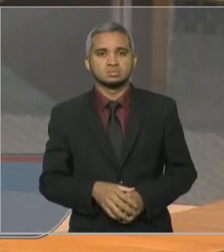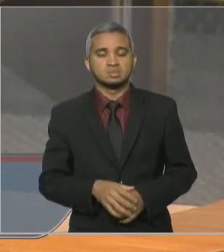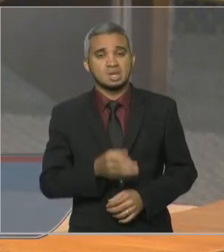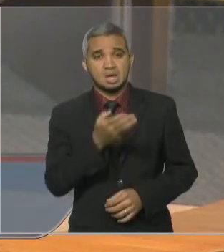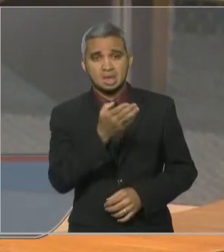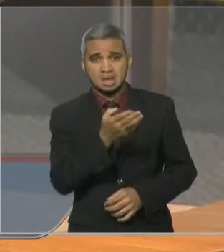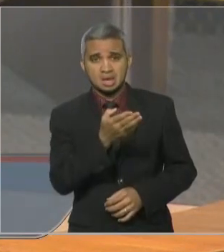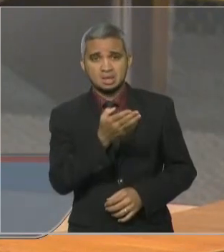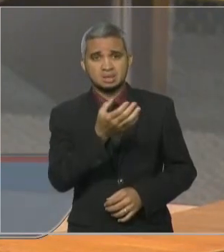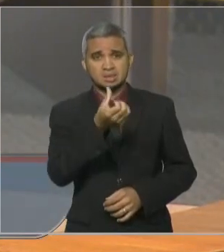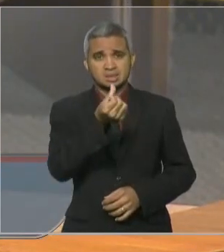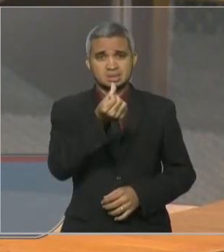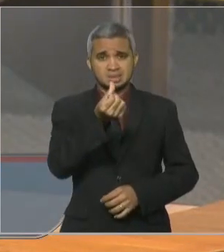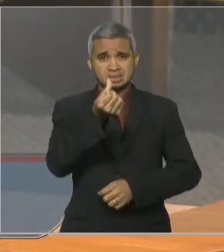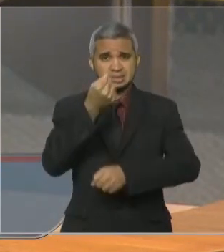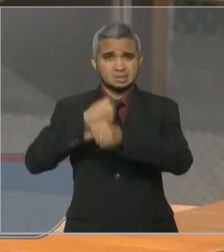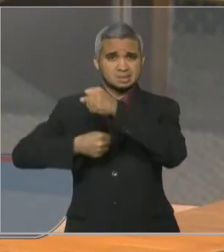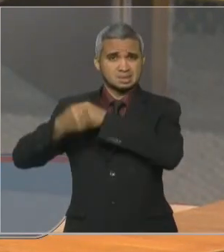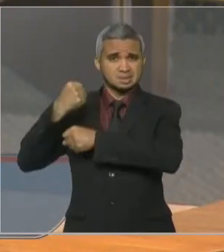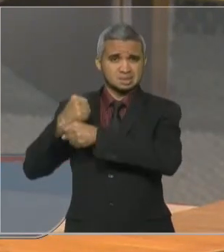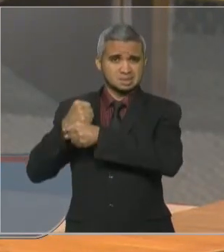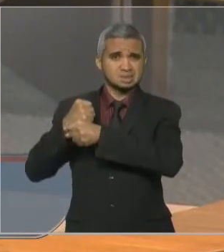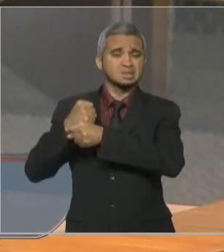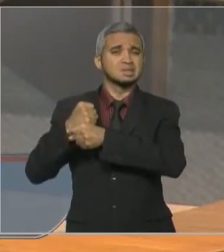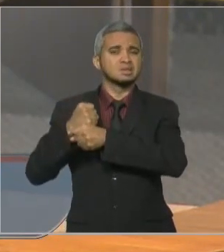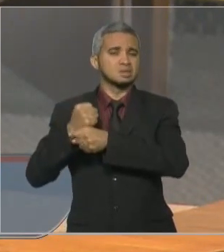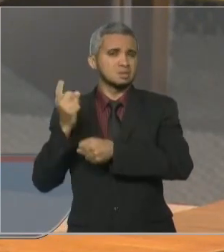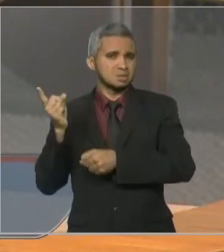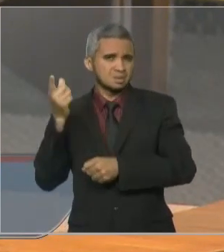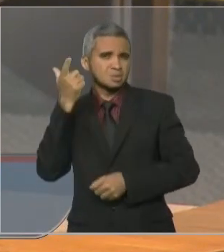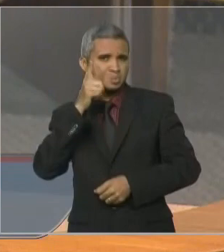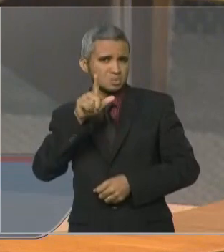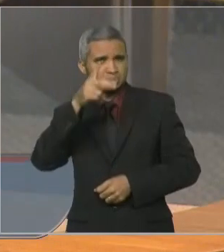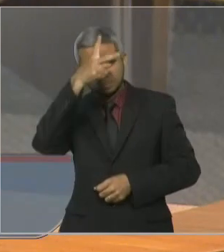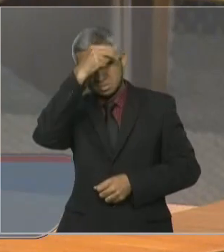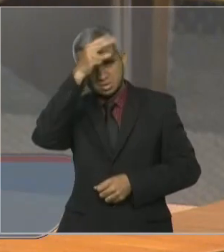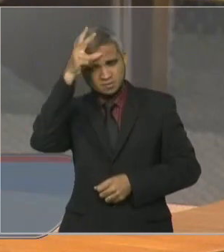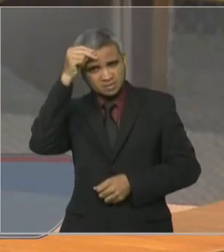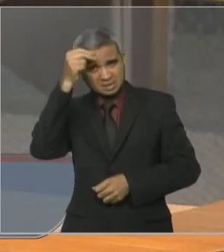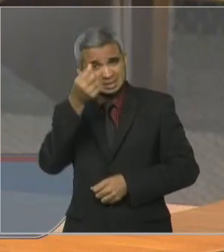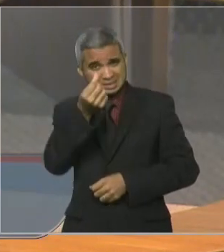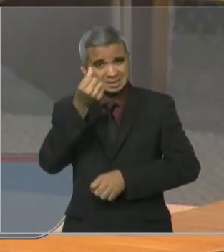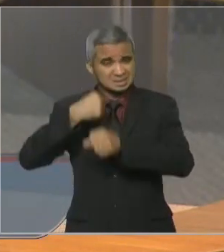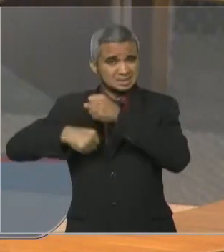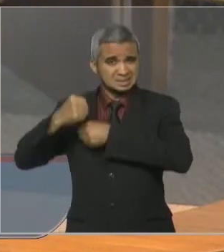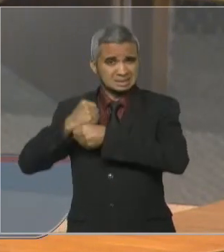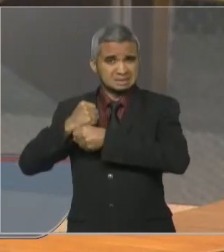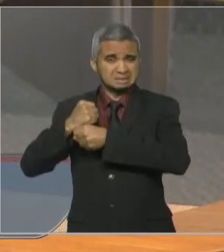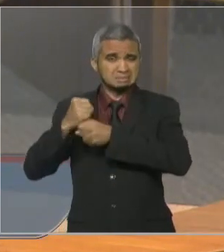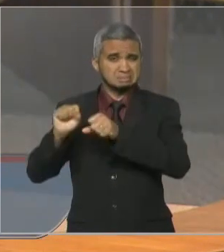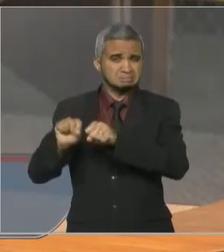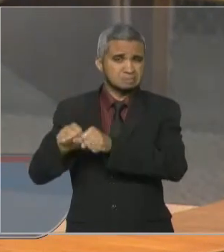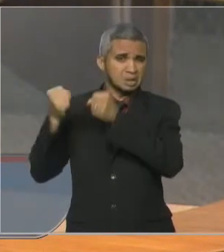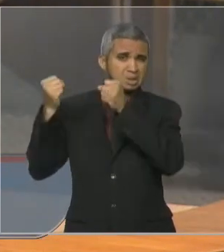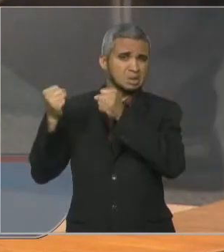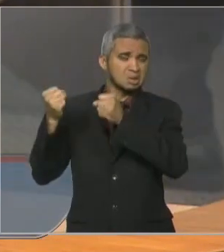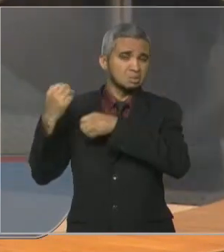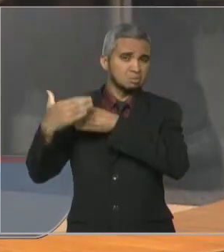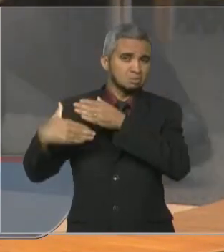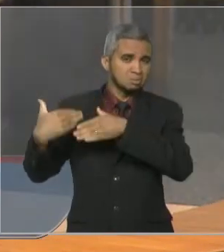6 anos atrás, recebeu o município de Urbano Santo. E hoje a gente vê o município de Urbano Santo